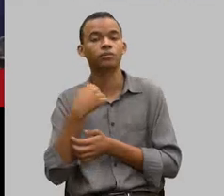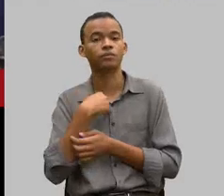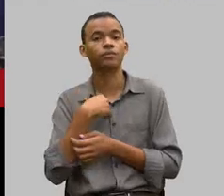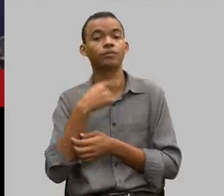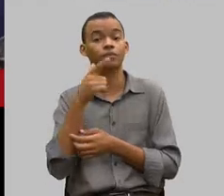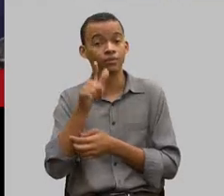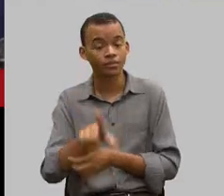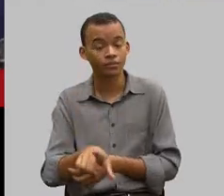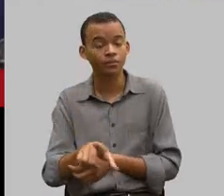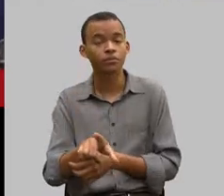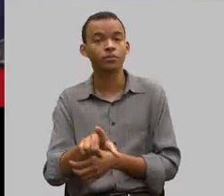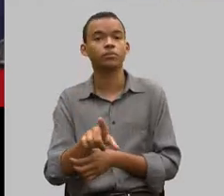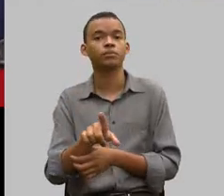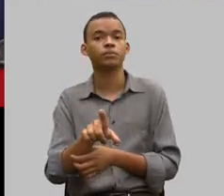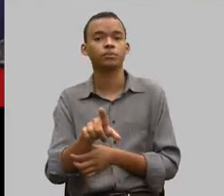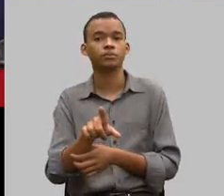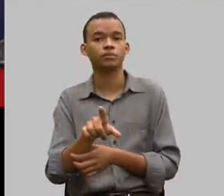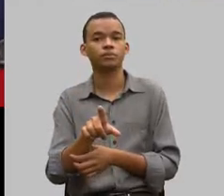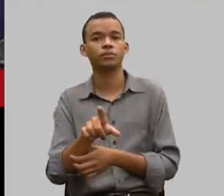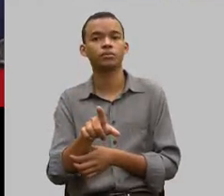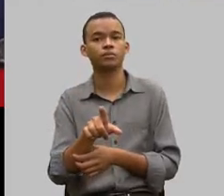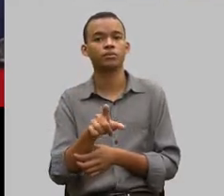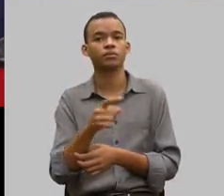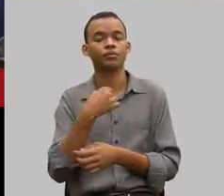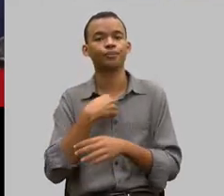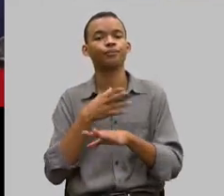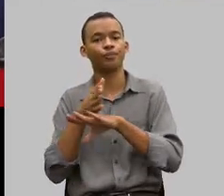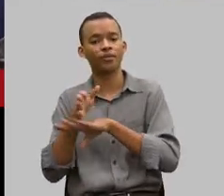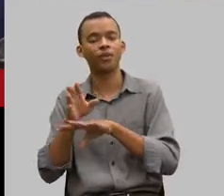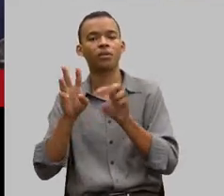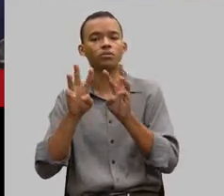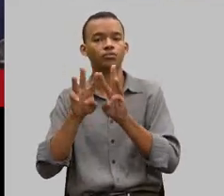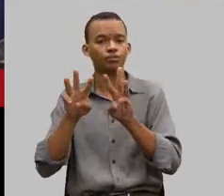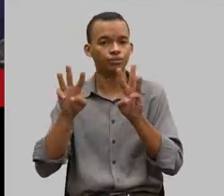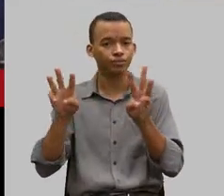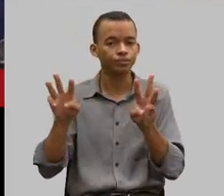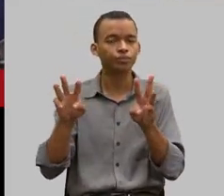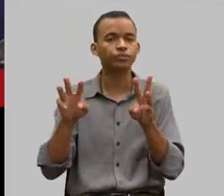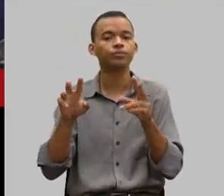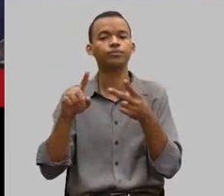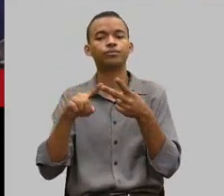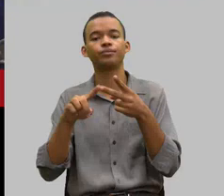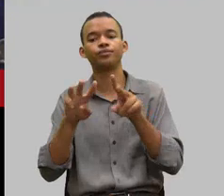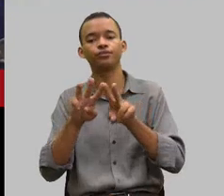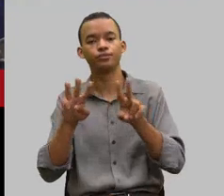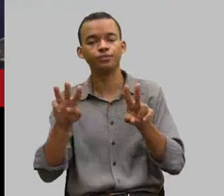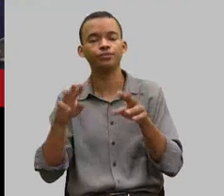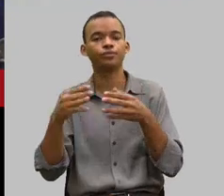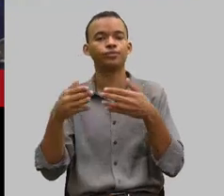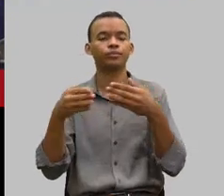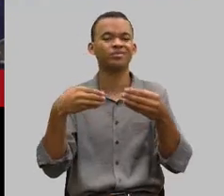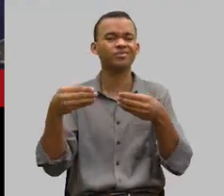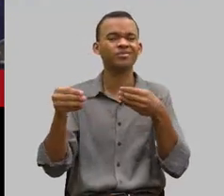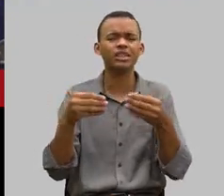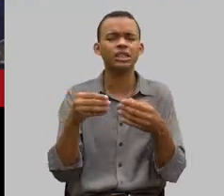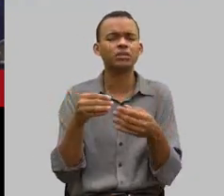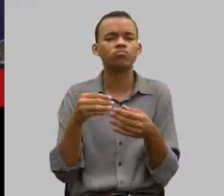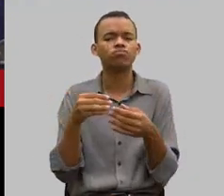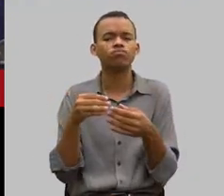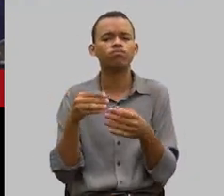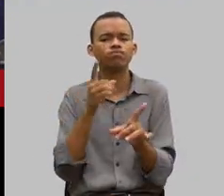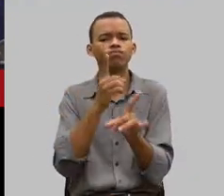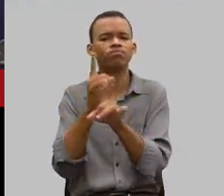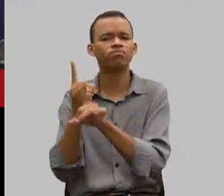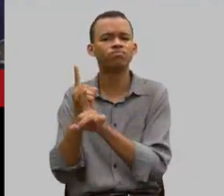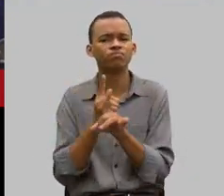eh ao ao portal do ipseng ao Portal da Transparência a gente não tem acesso a